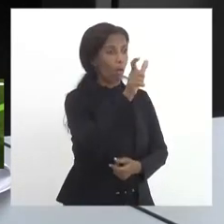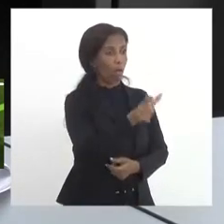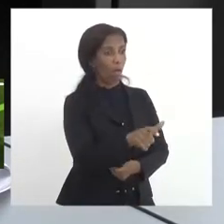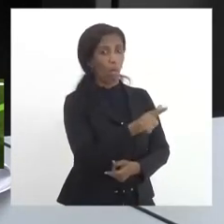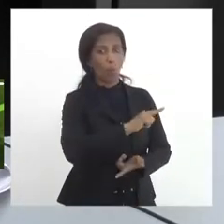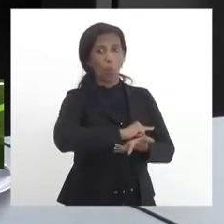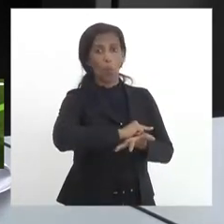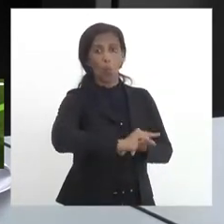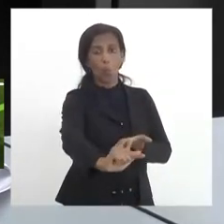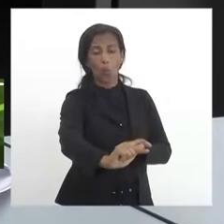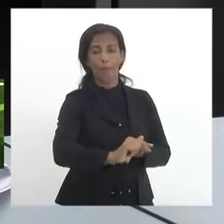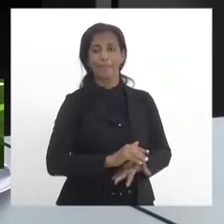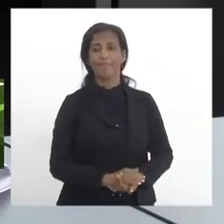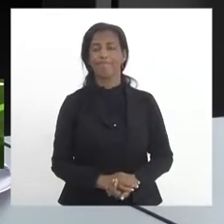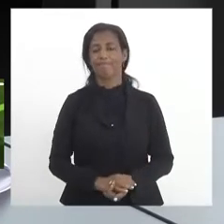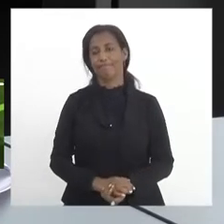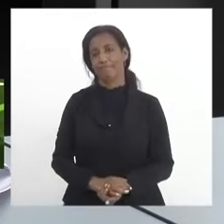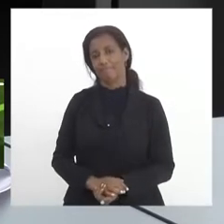Então,